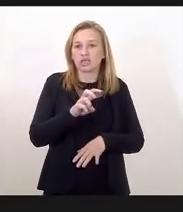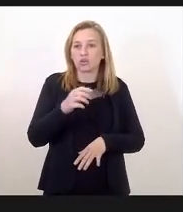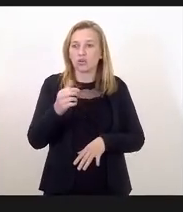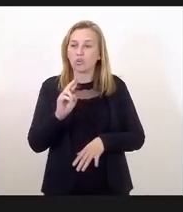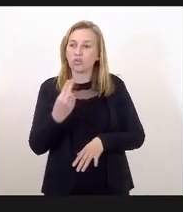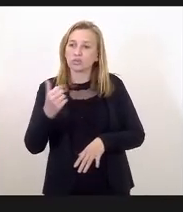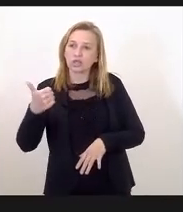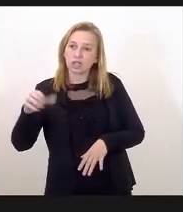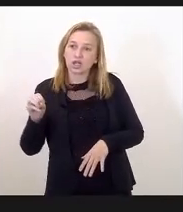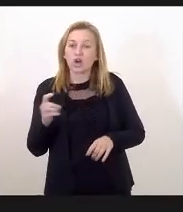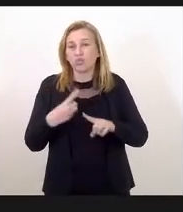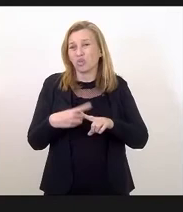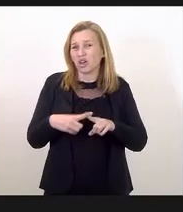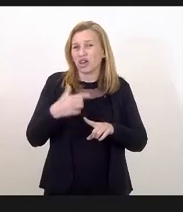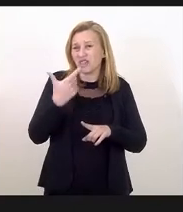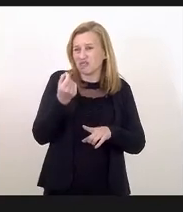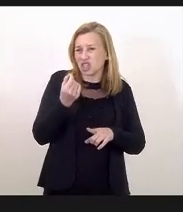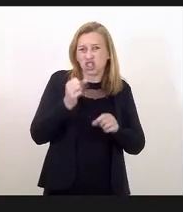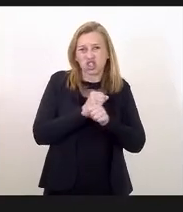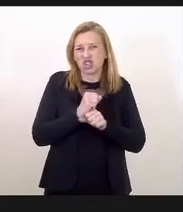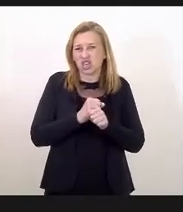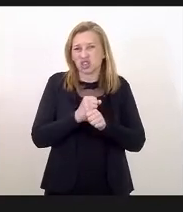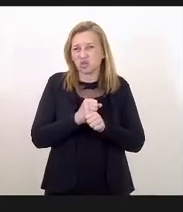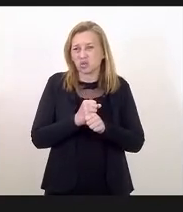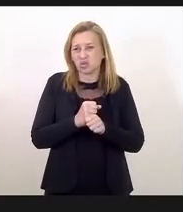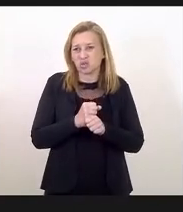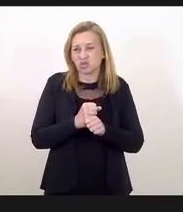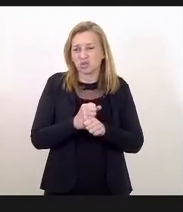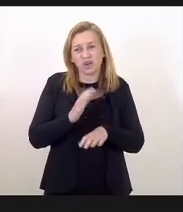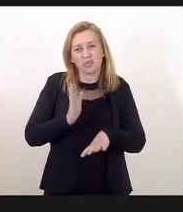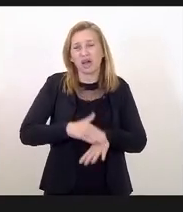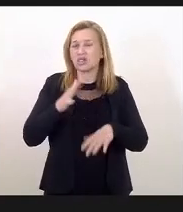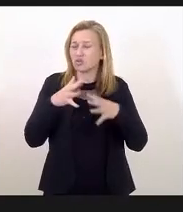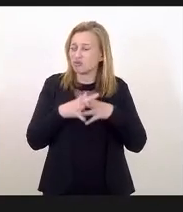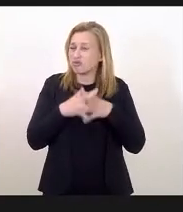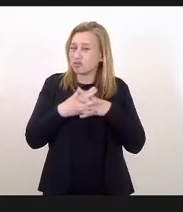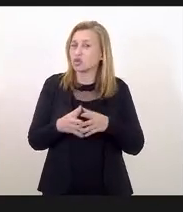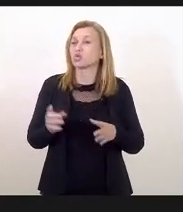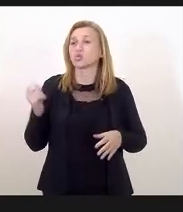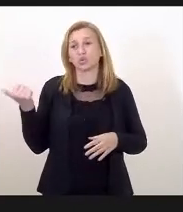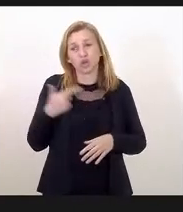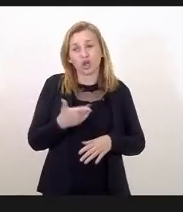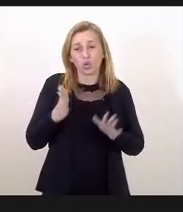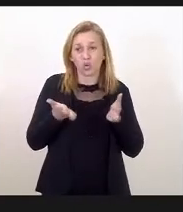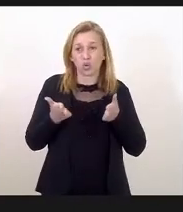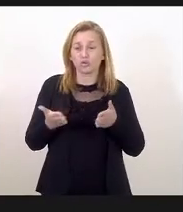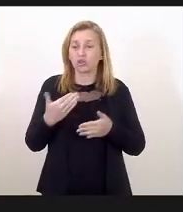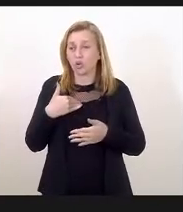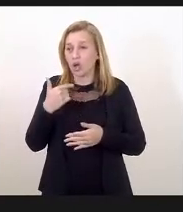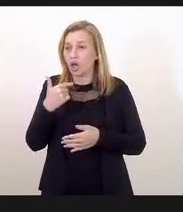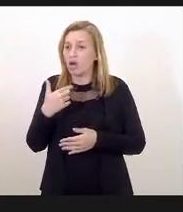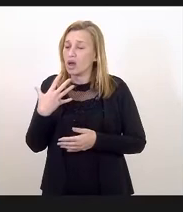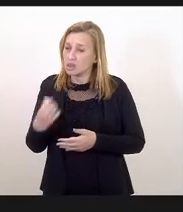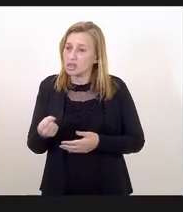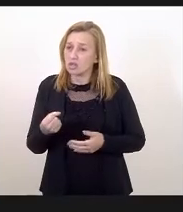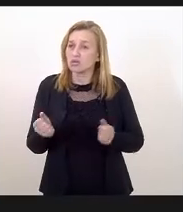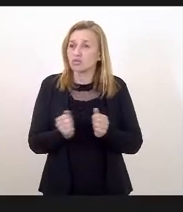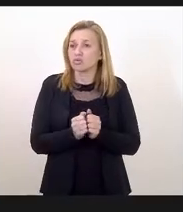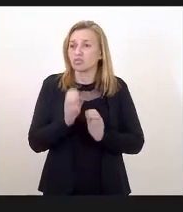que em 20 anos a situação vai estar muito mais complicada do que está hoje. Então, o meu parecer é favorável com emendas.